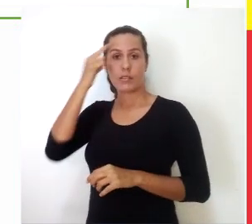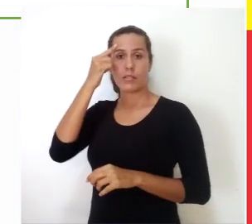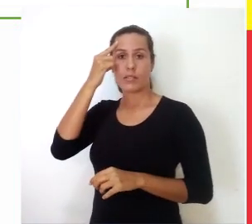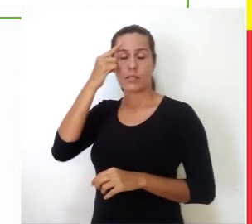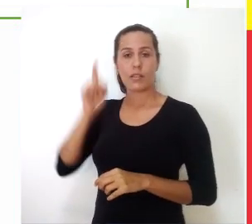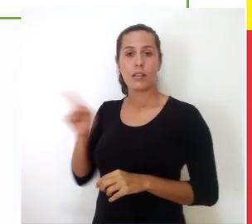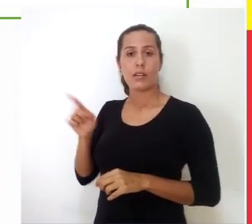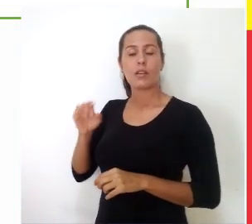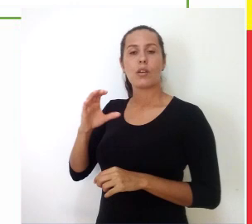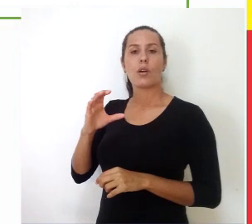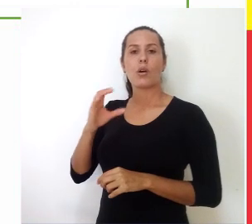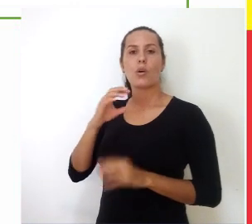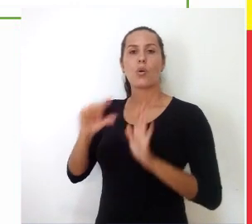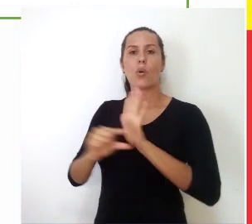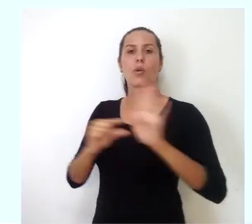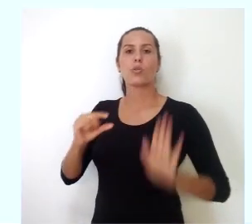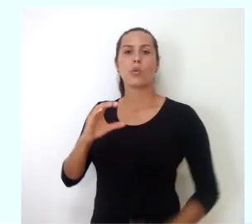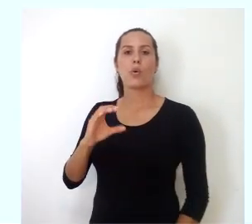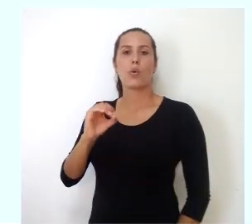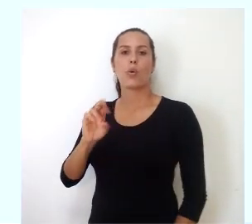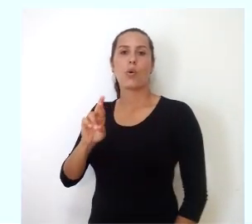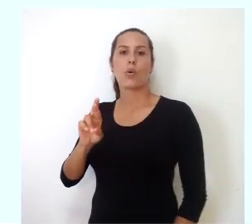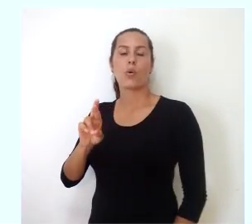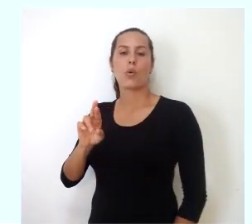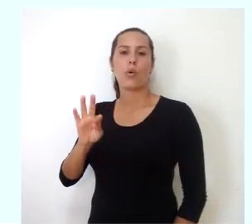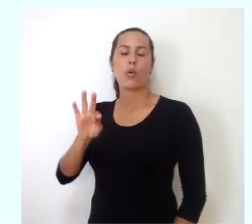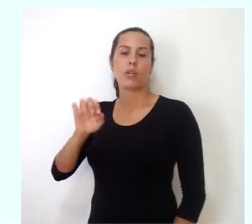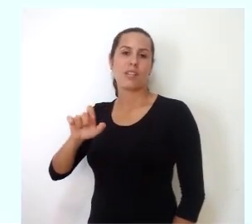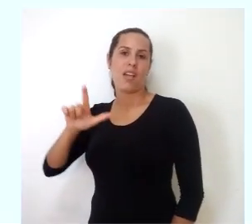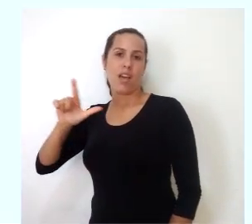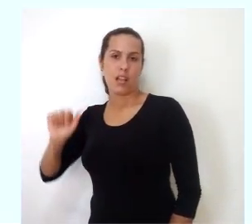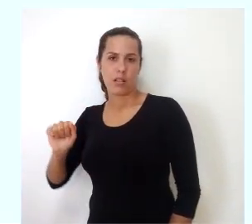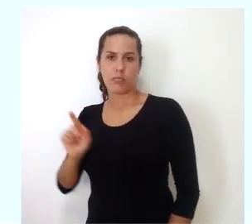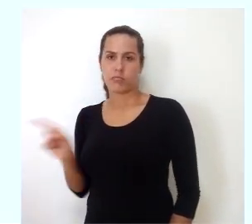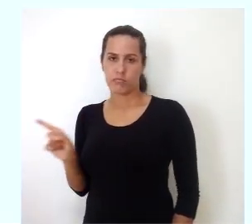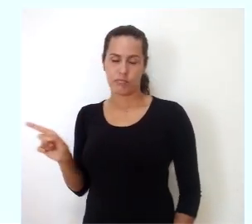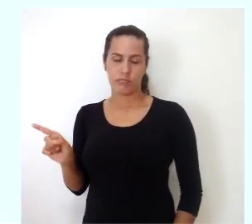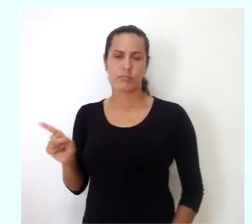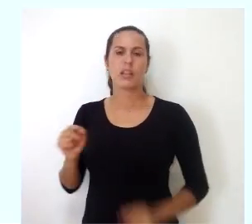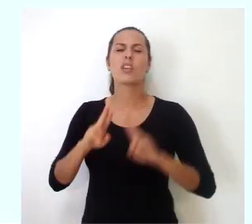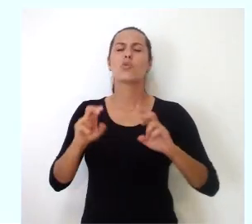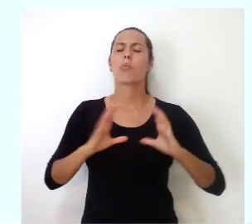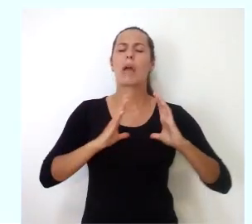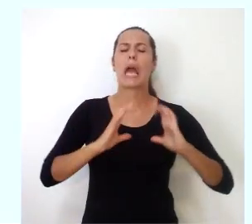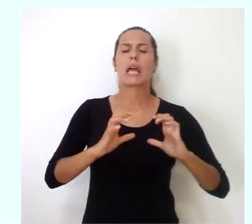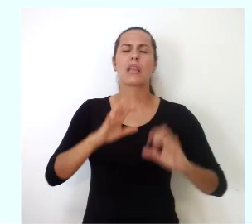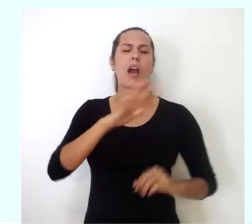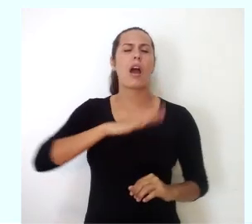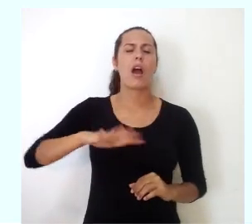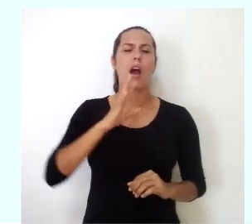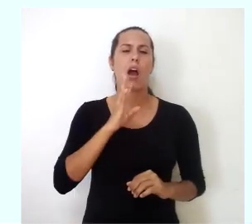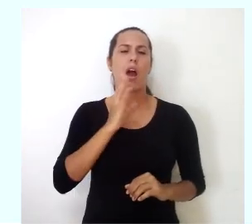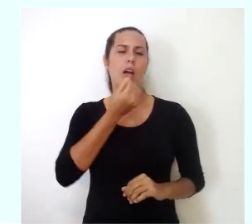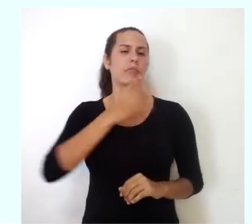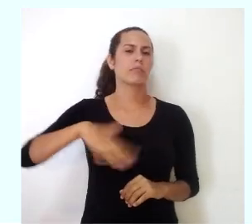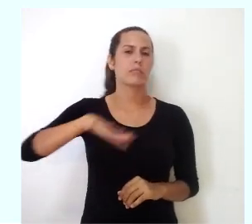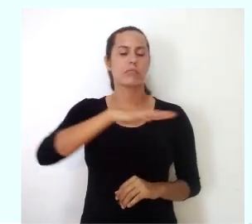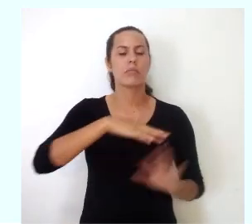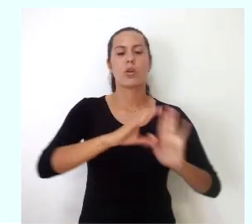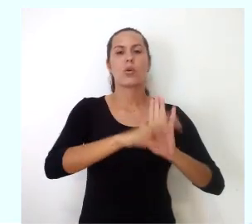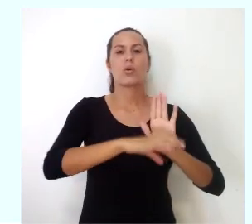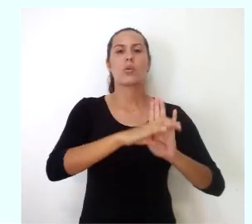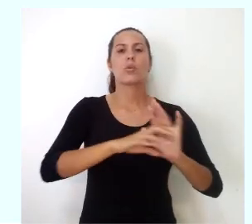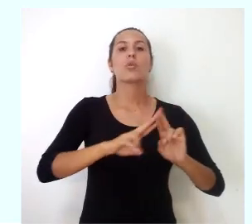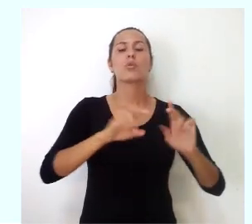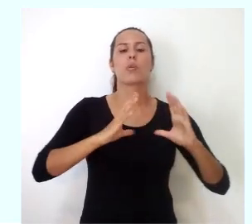Mário Sérgio Cortella. Isso aqui é apenas uma figuração rápida sobre a questão de ética. Essa é a questão do